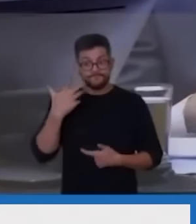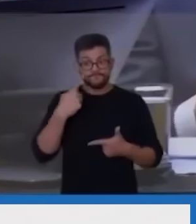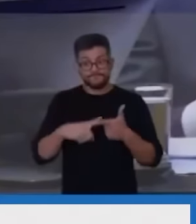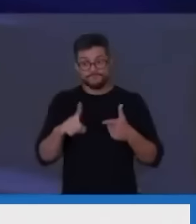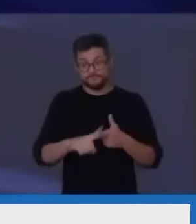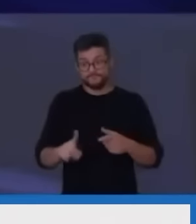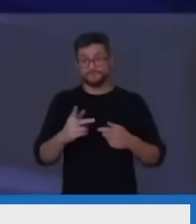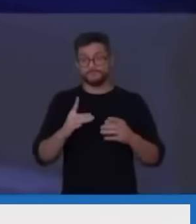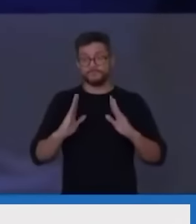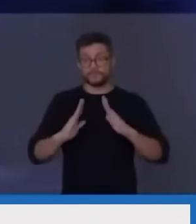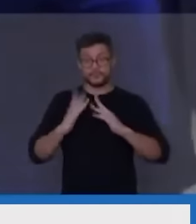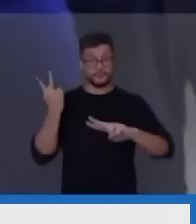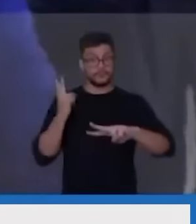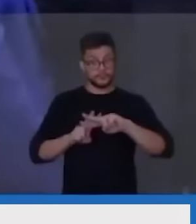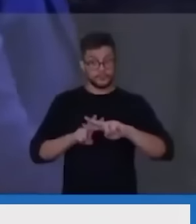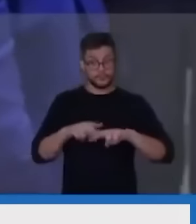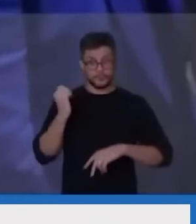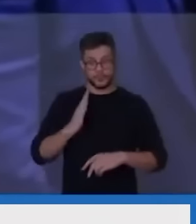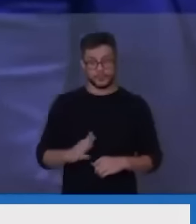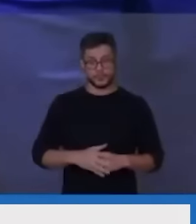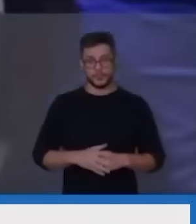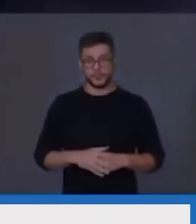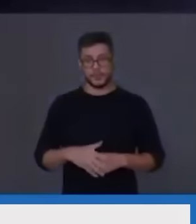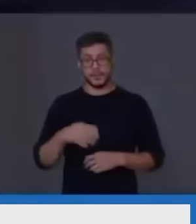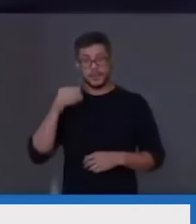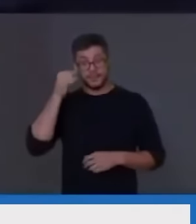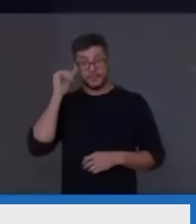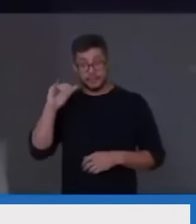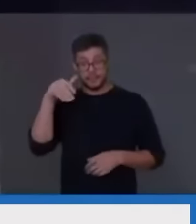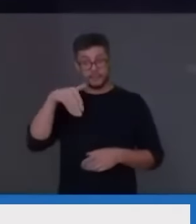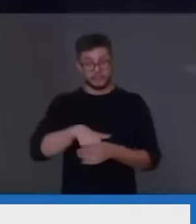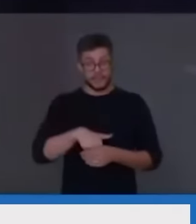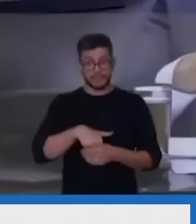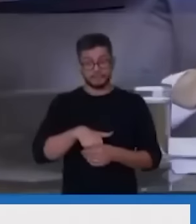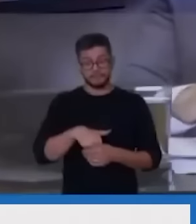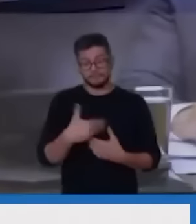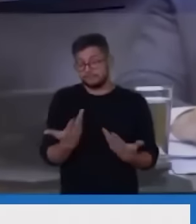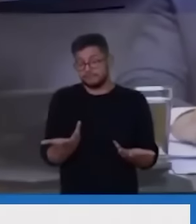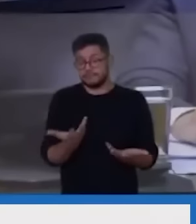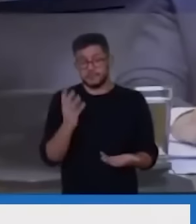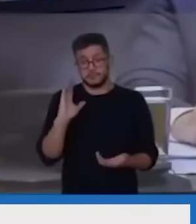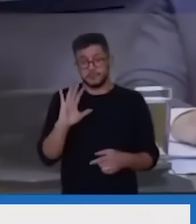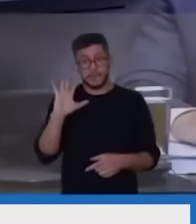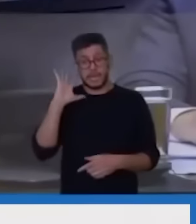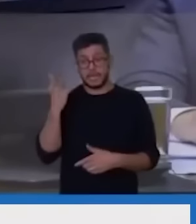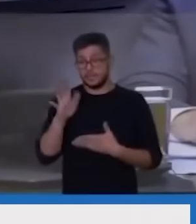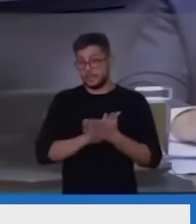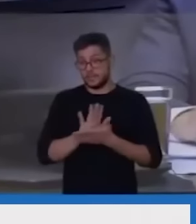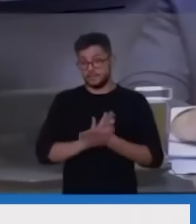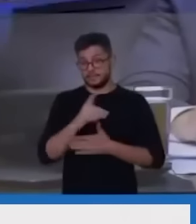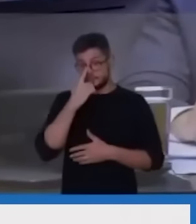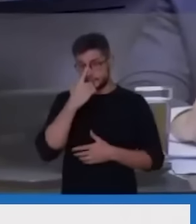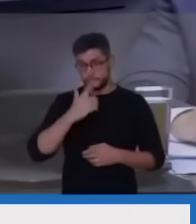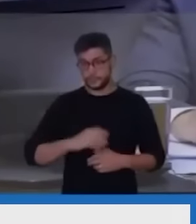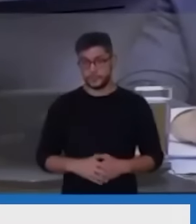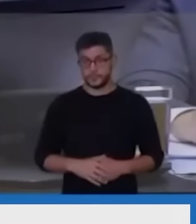Brasil. Não votar matérias que estressem esse sistema não contribui para que a gente possa resolver esse problema que é